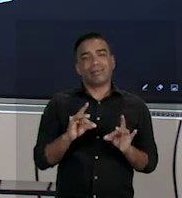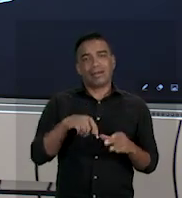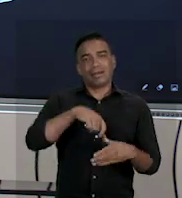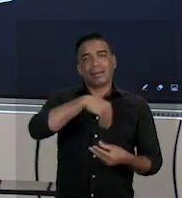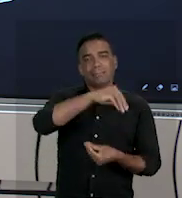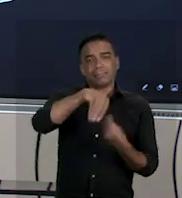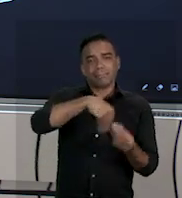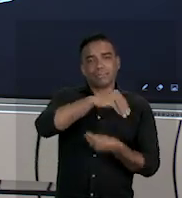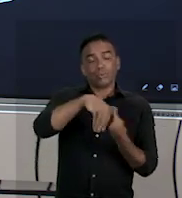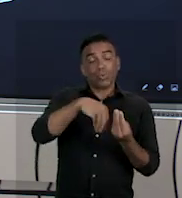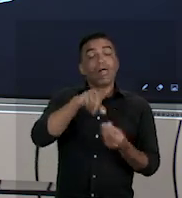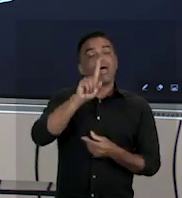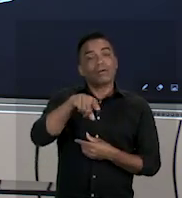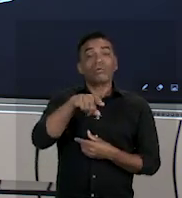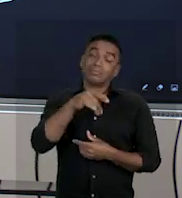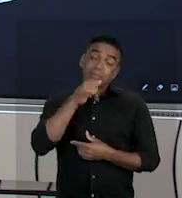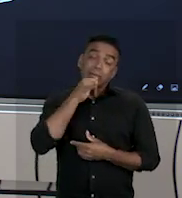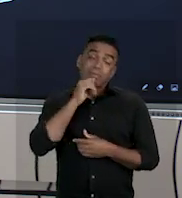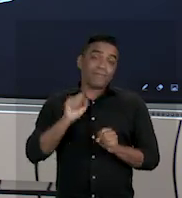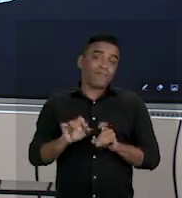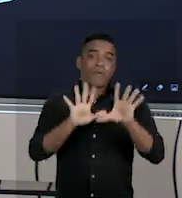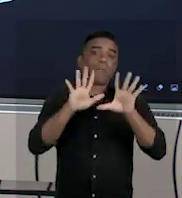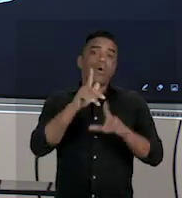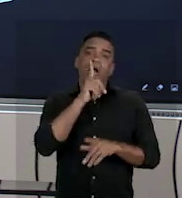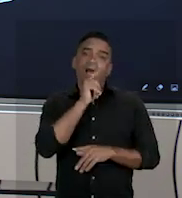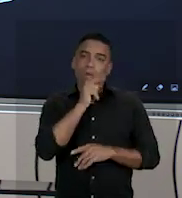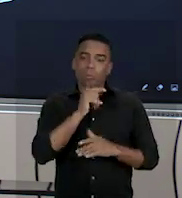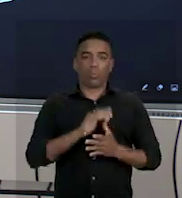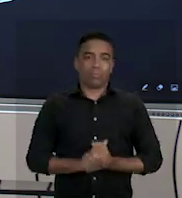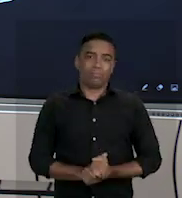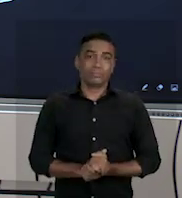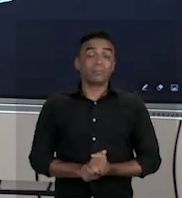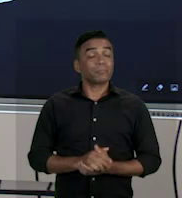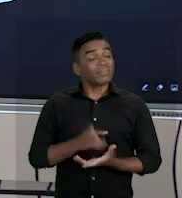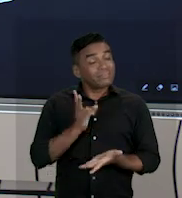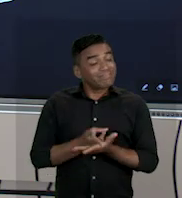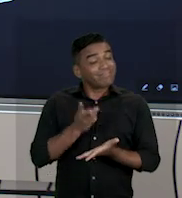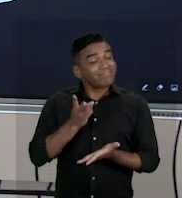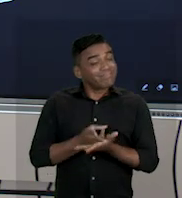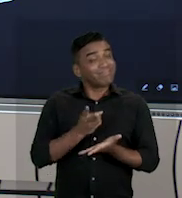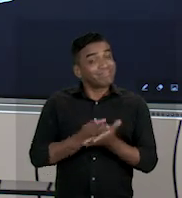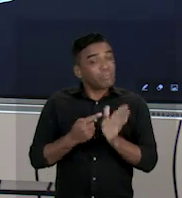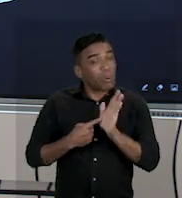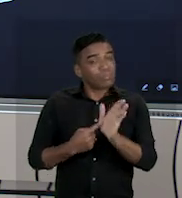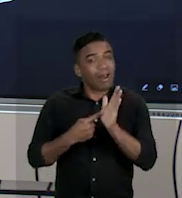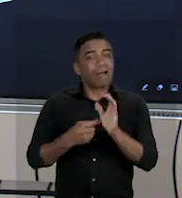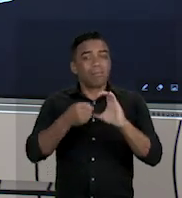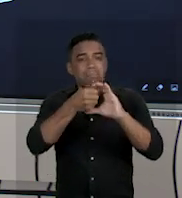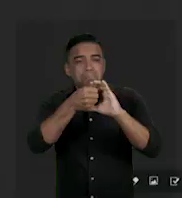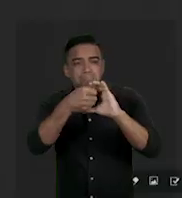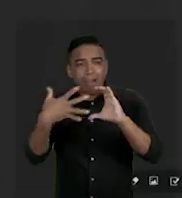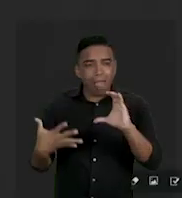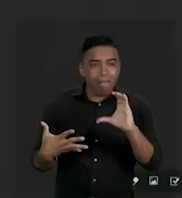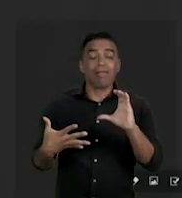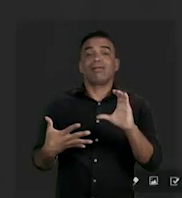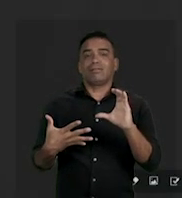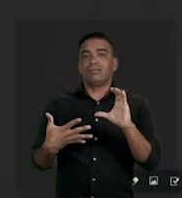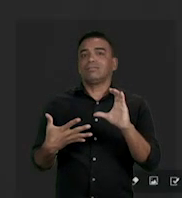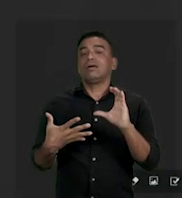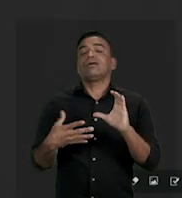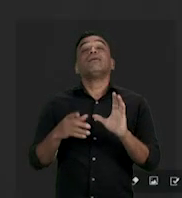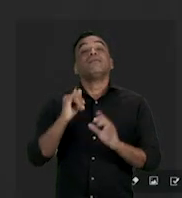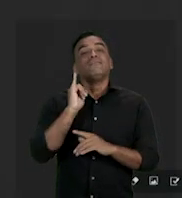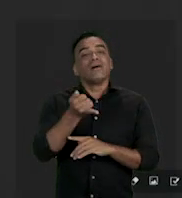meu caso, a água. Então, toda vez que estamos trabalhando essas propriedades, estamos falando